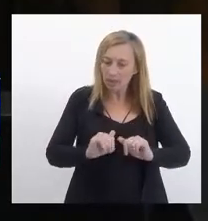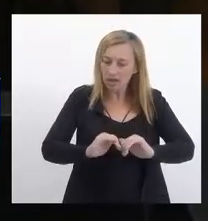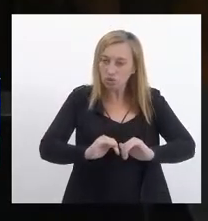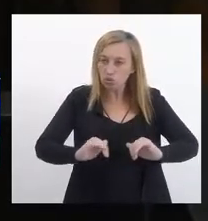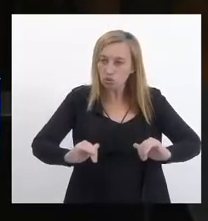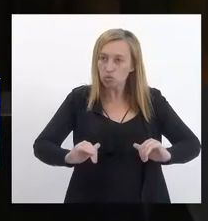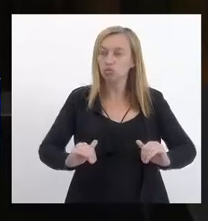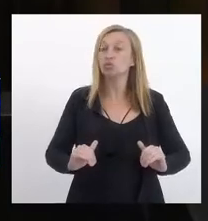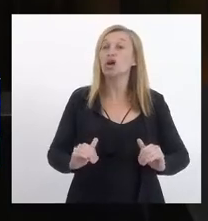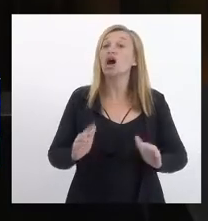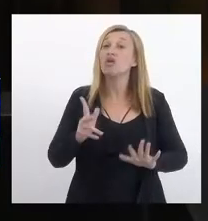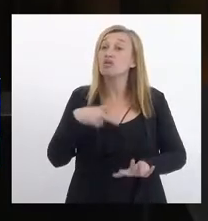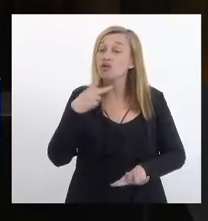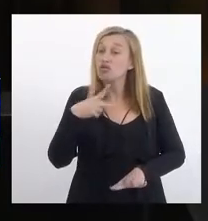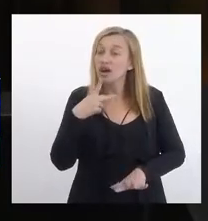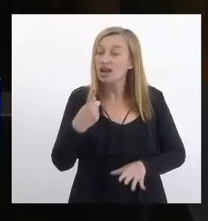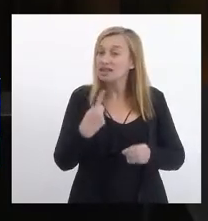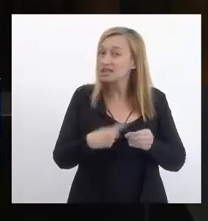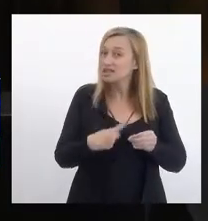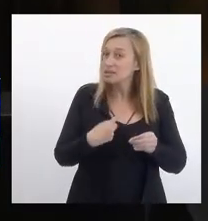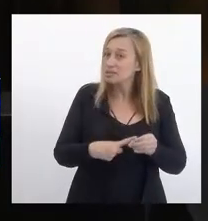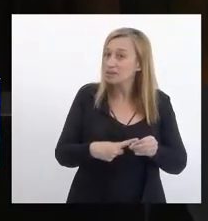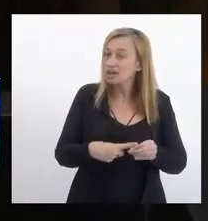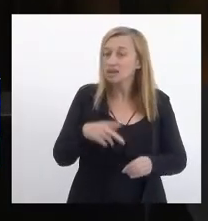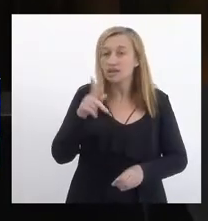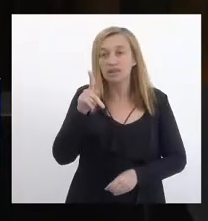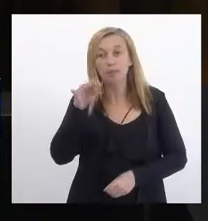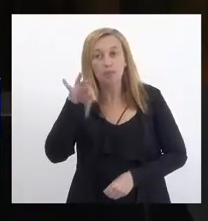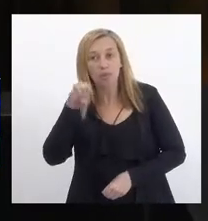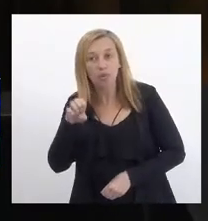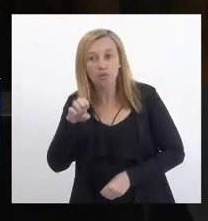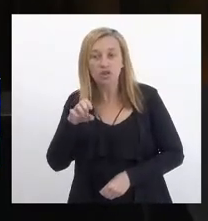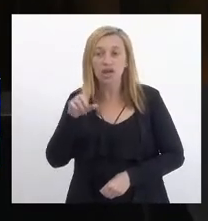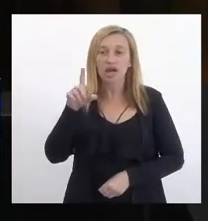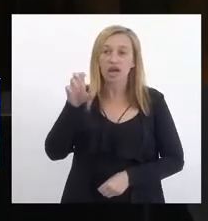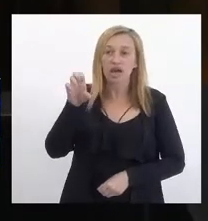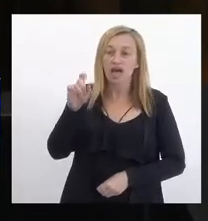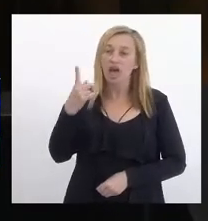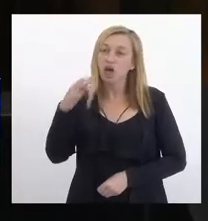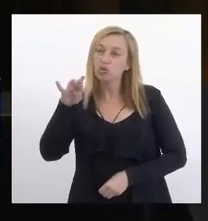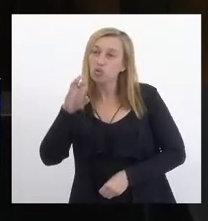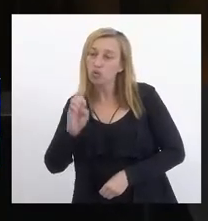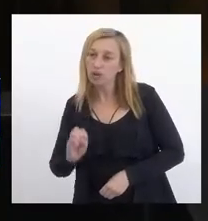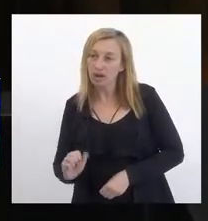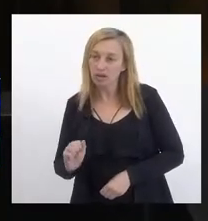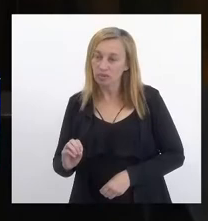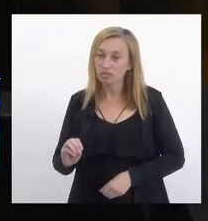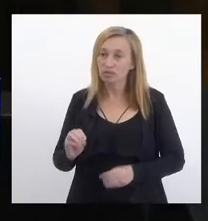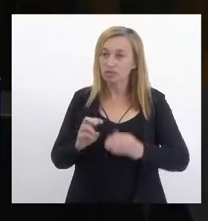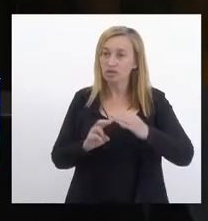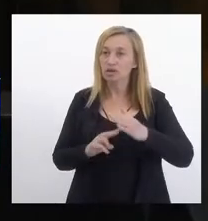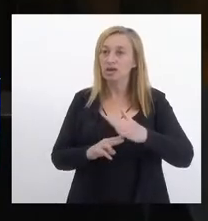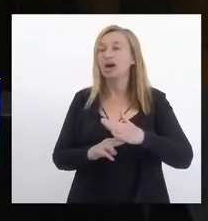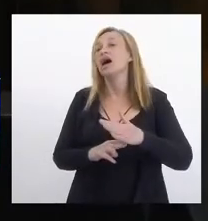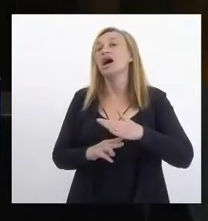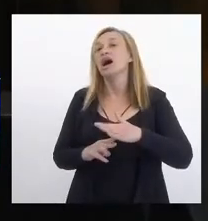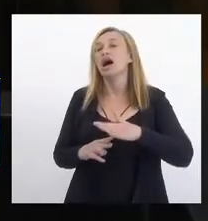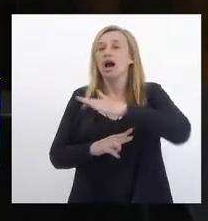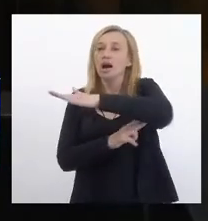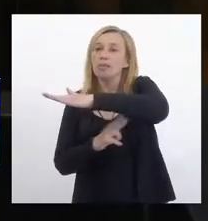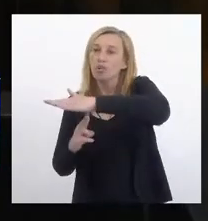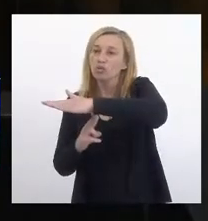aí agora eu vou falar desse bairro, da ponte do bairro Eldorado. Essa ponte caiu,